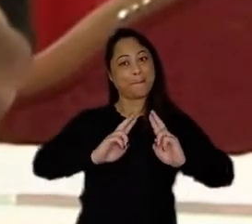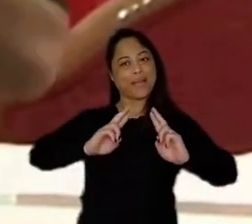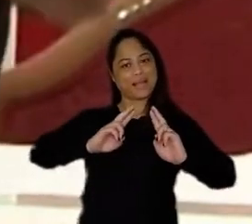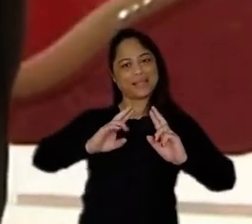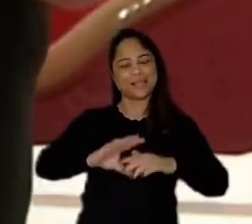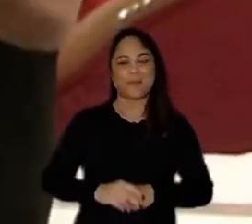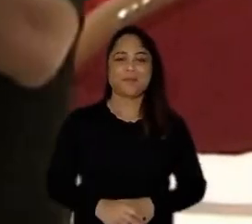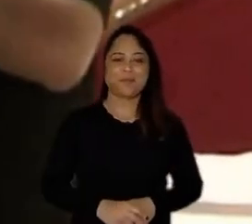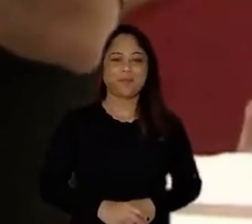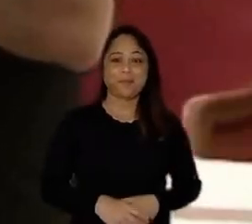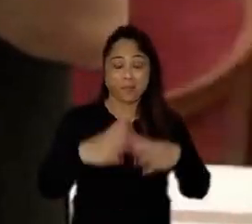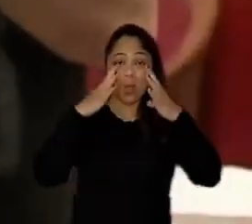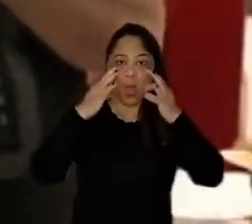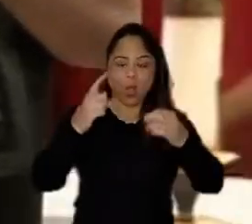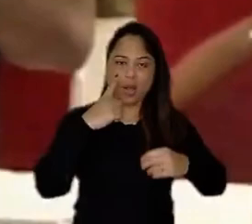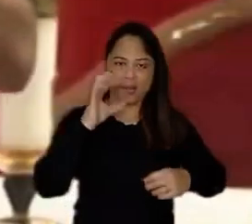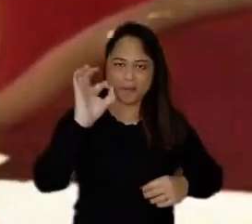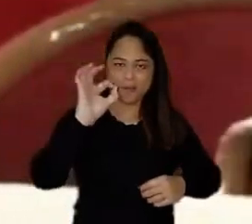Olha o que eu vou te dizer agora.